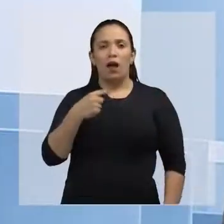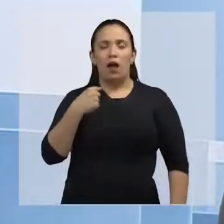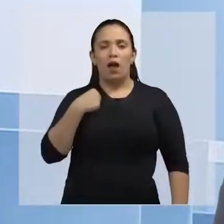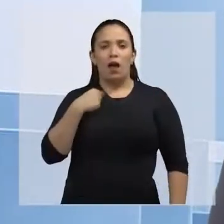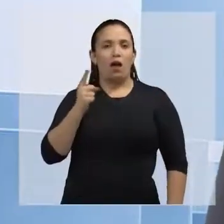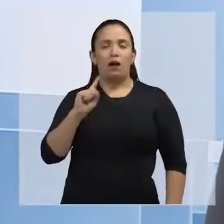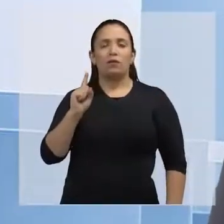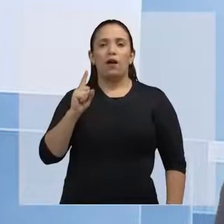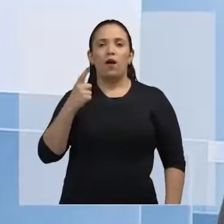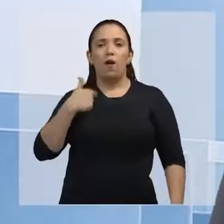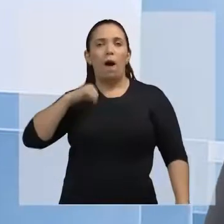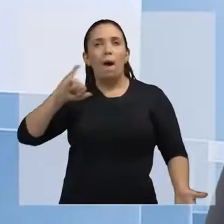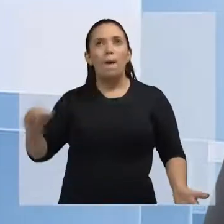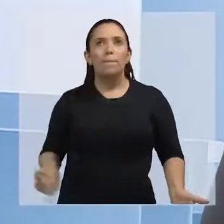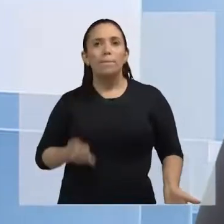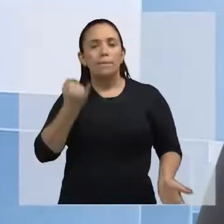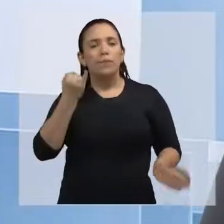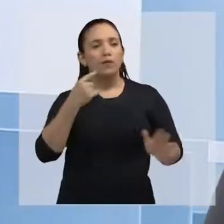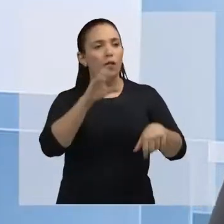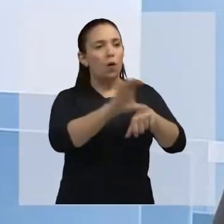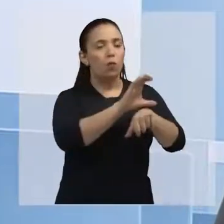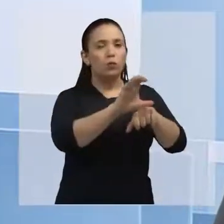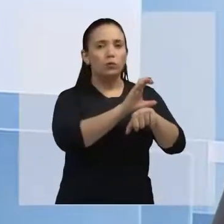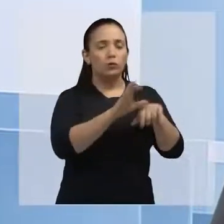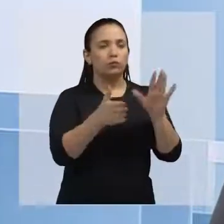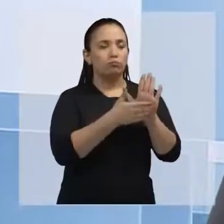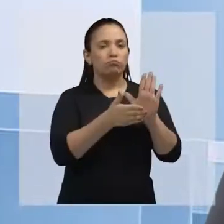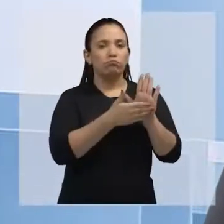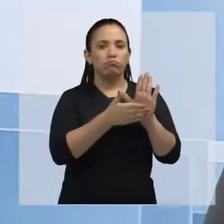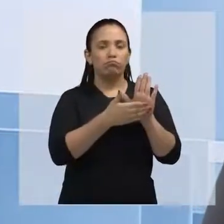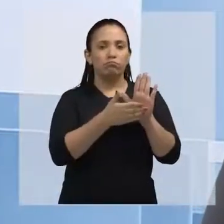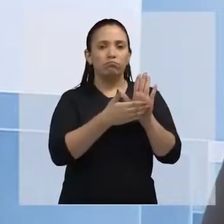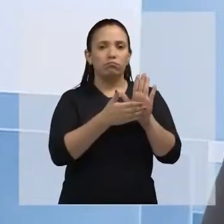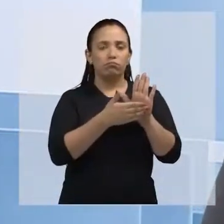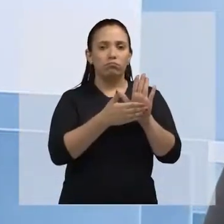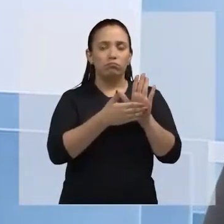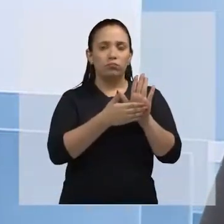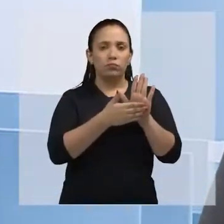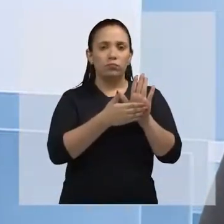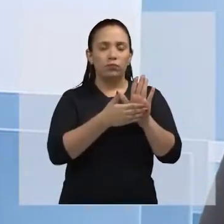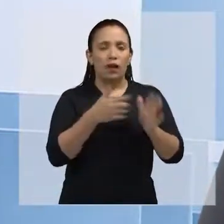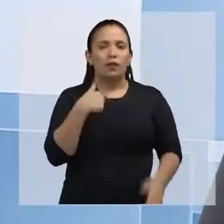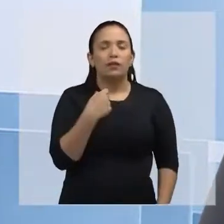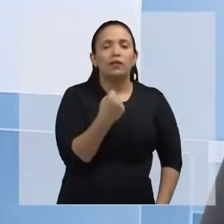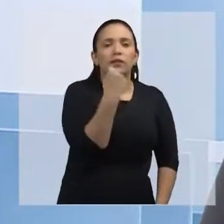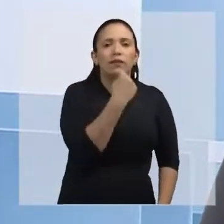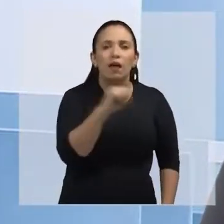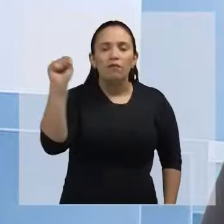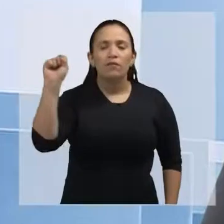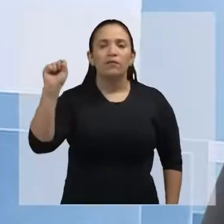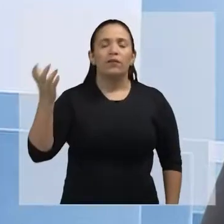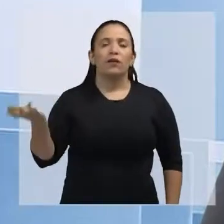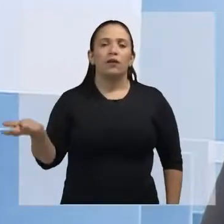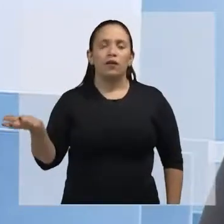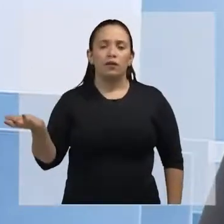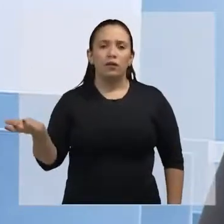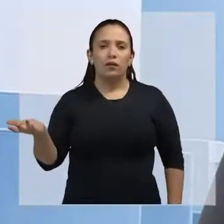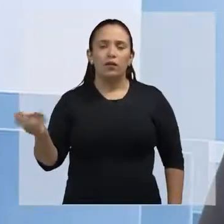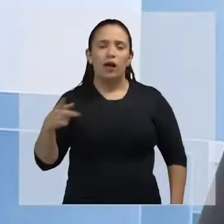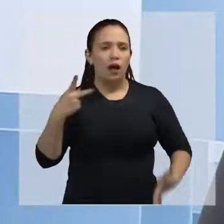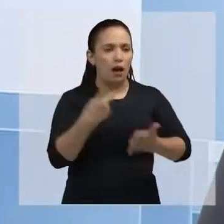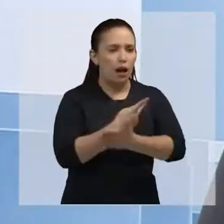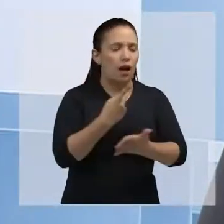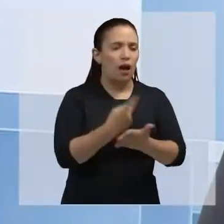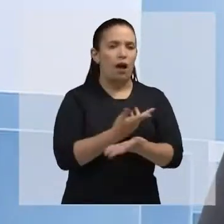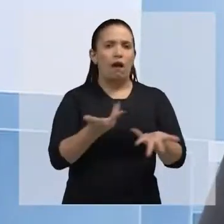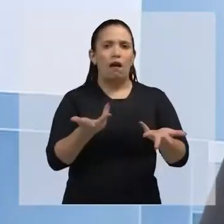e me arrogo da Constituição brasileira, falando em constitucionalidade, irritado, defendendo que isso não pode acontecer, que isso é